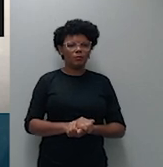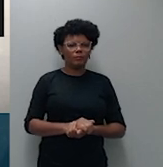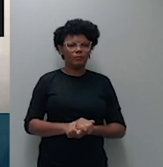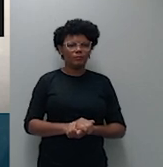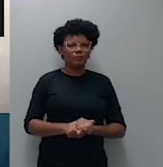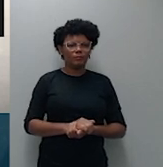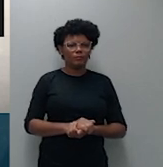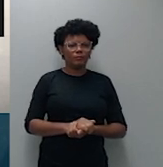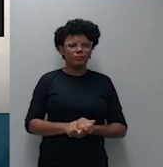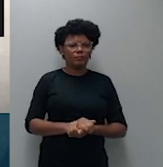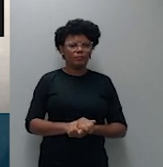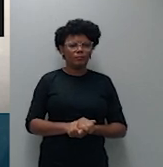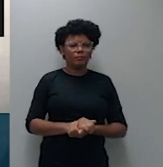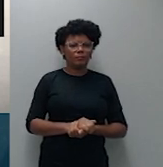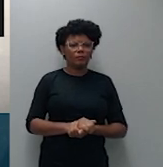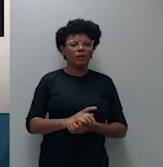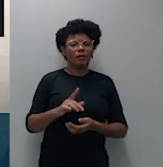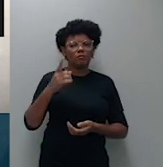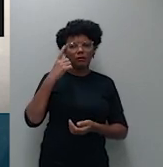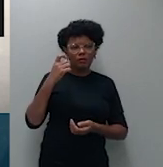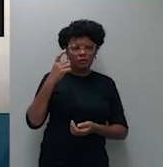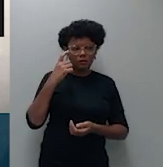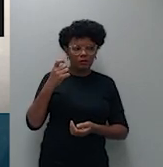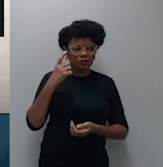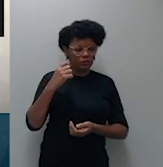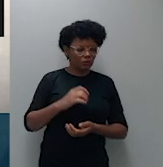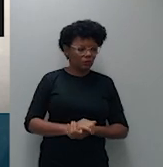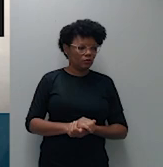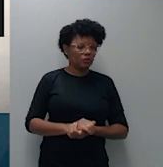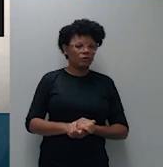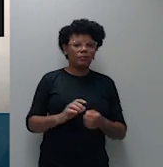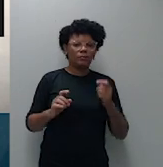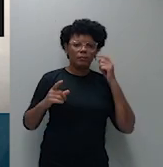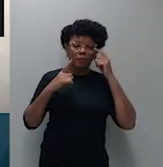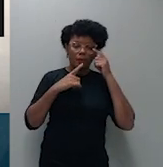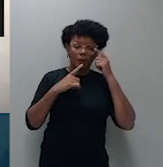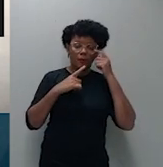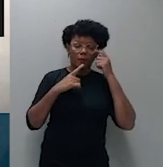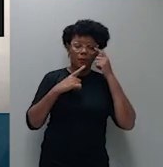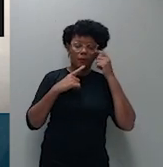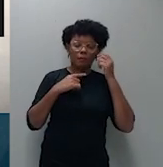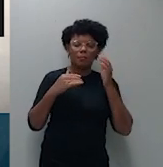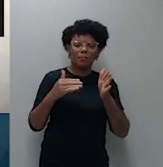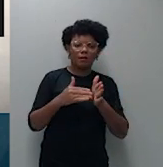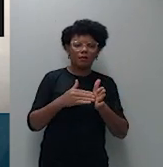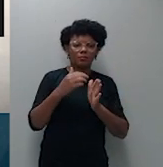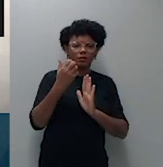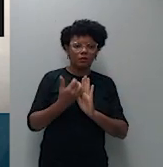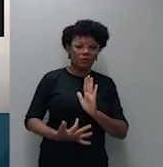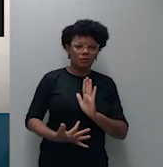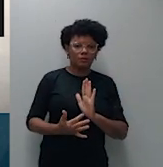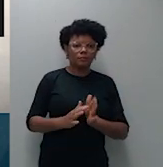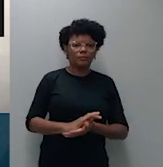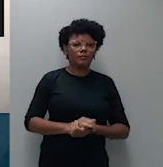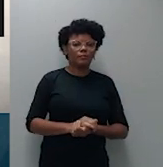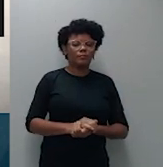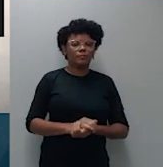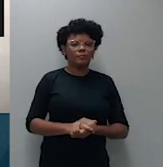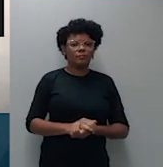esse caso é bem interessante que embargos de declaração matéria